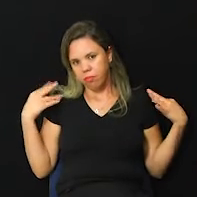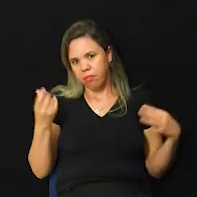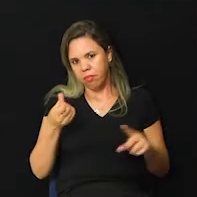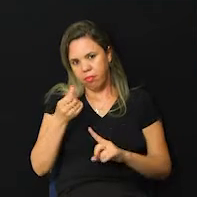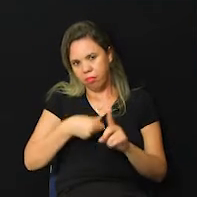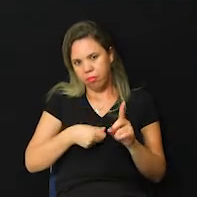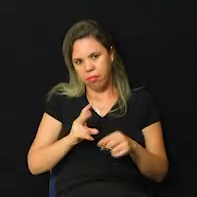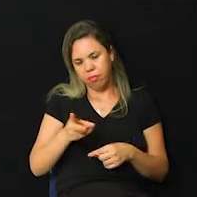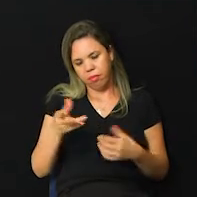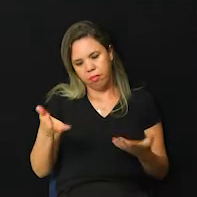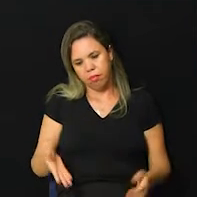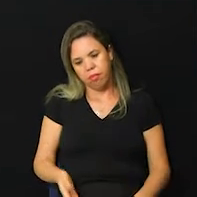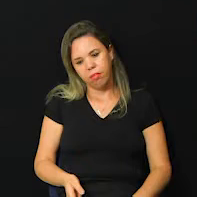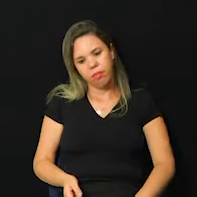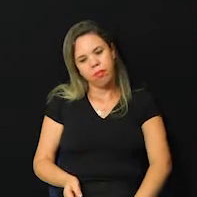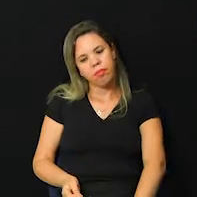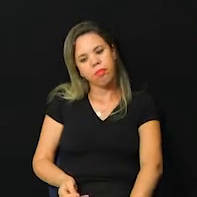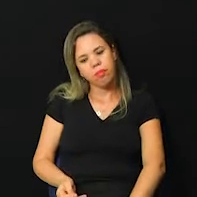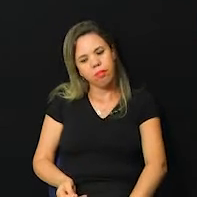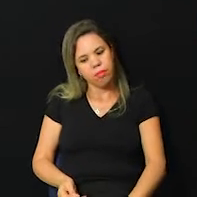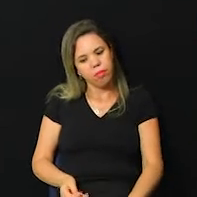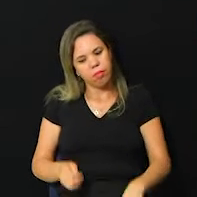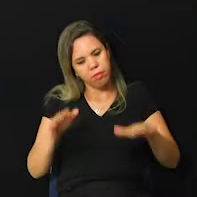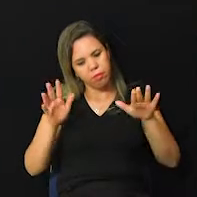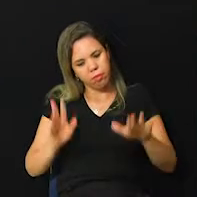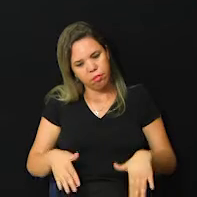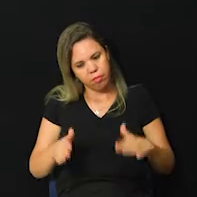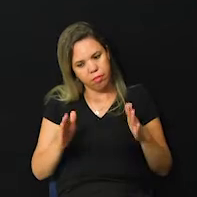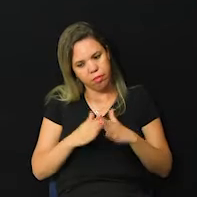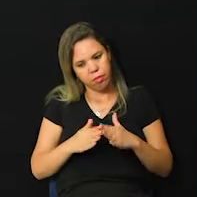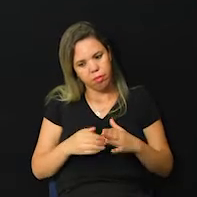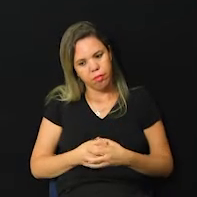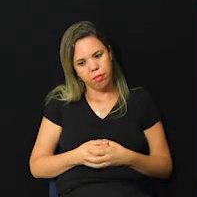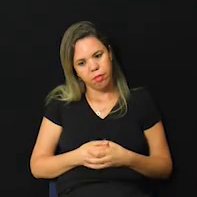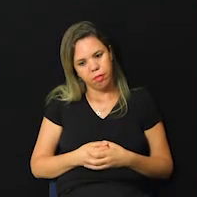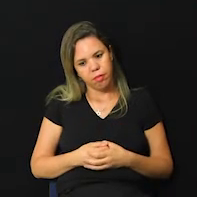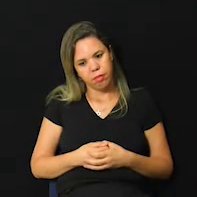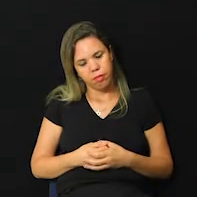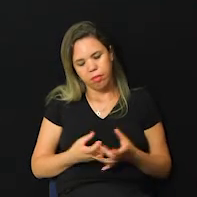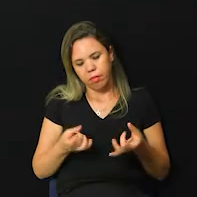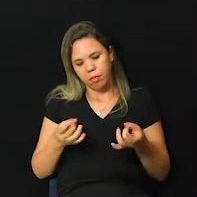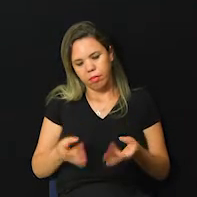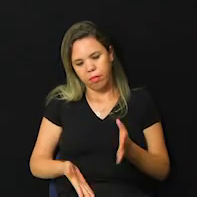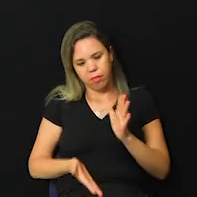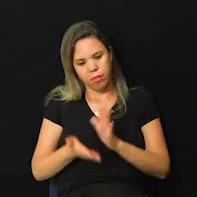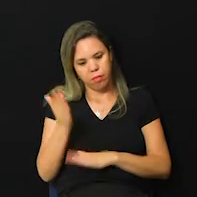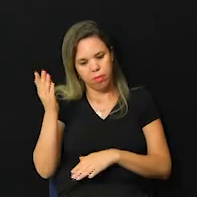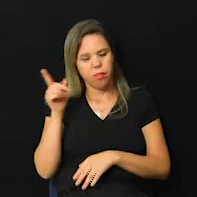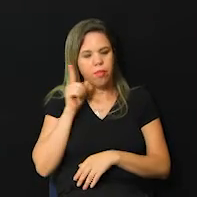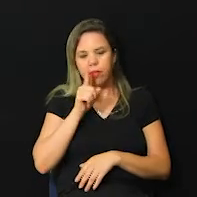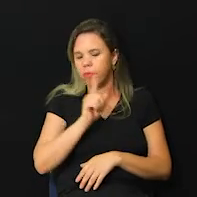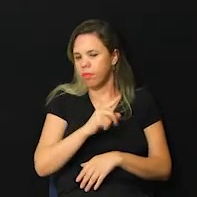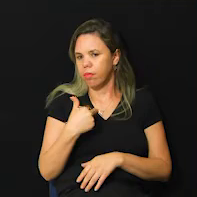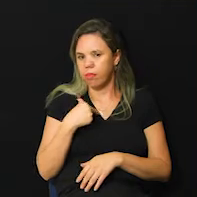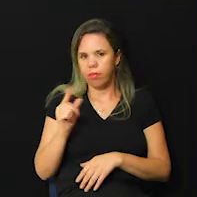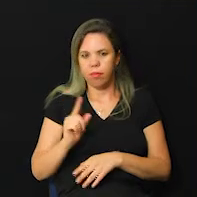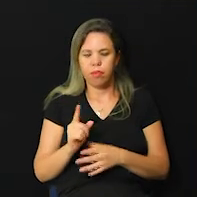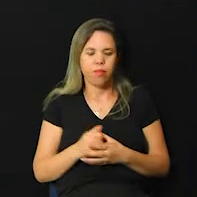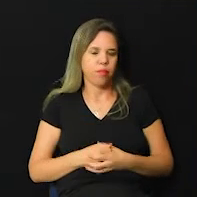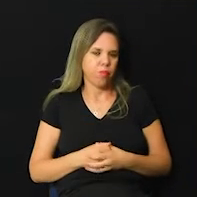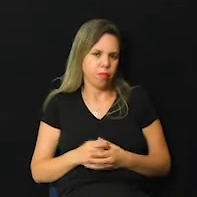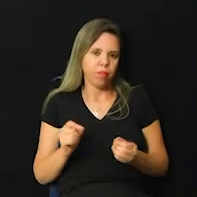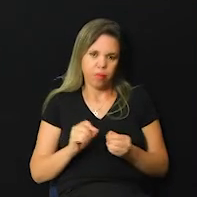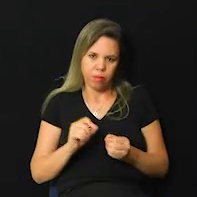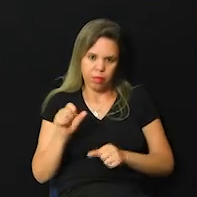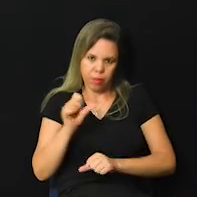conta lista você tem seis meses para continuar aqui mas ficar mesmo assim a vou sair do o Perry ficar nos Estados Unidos